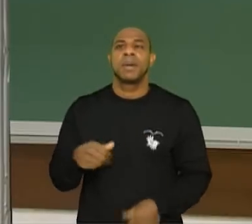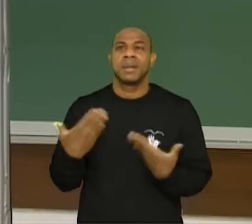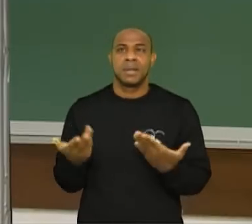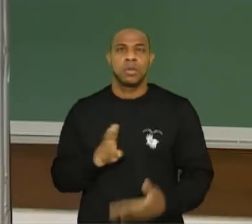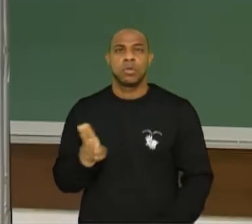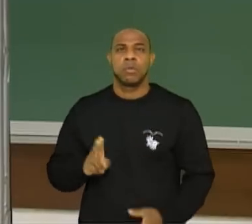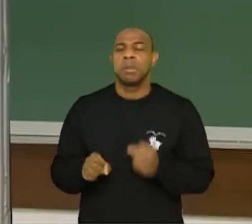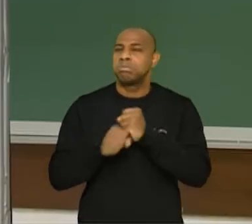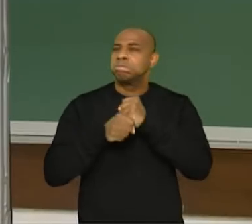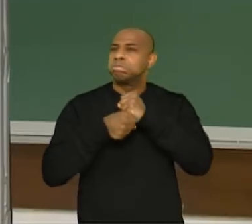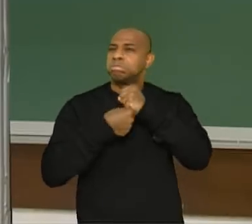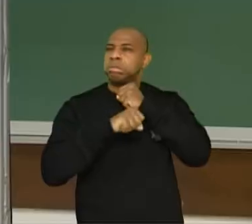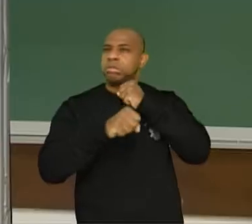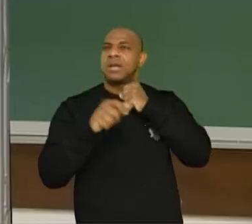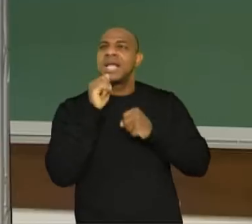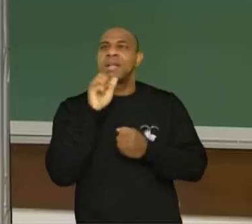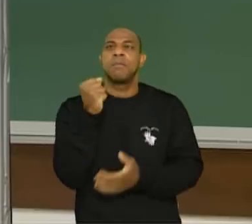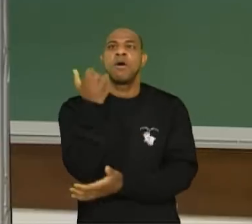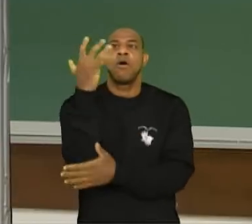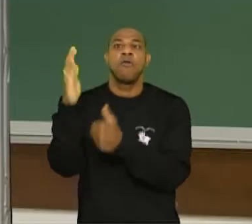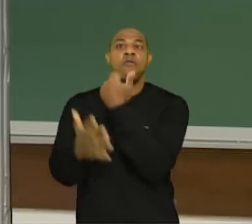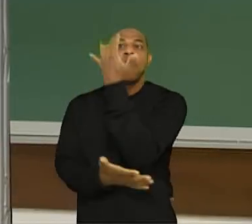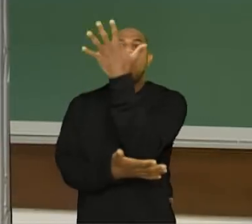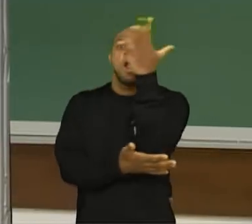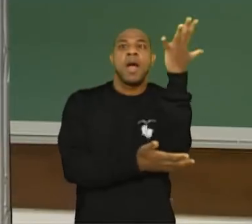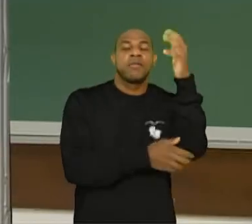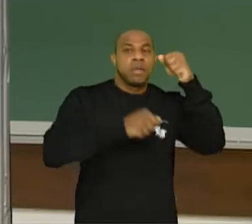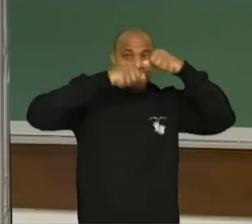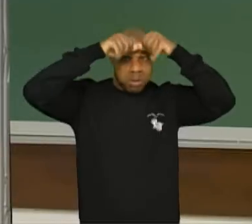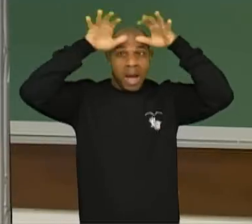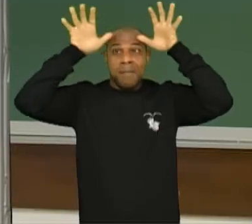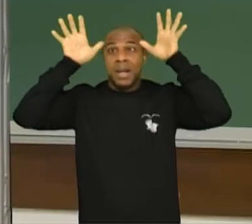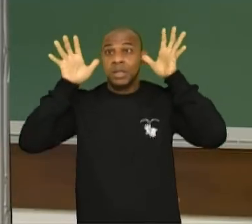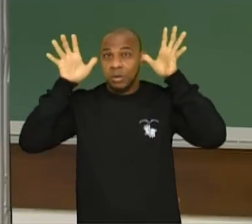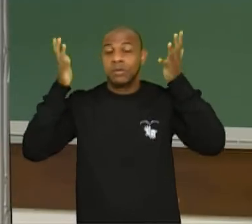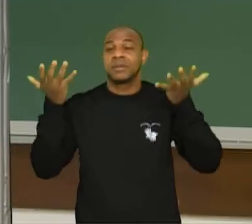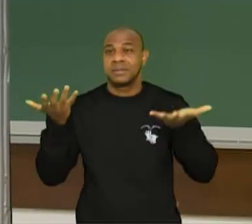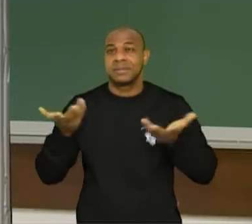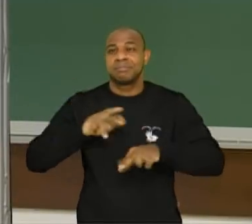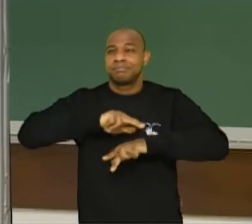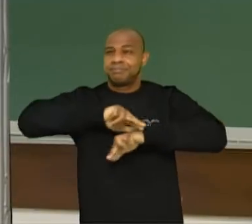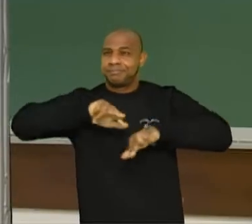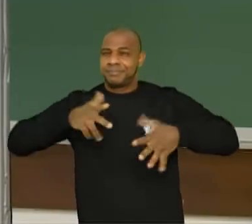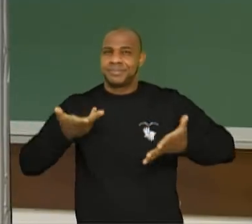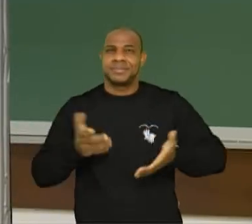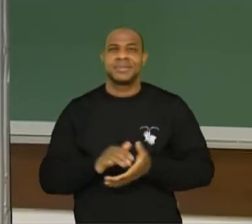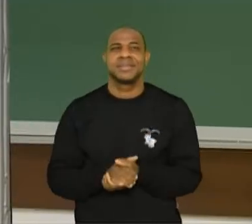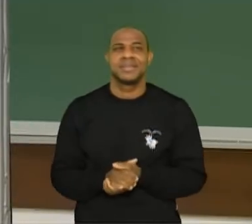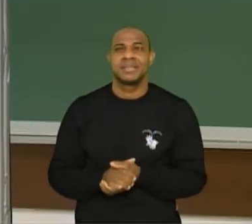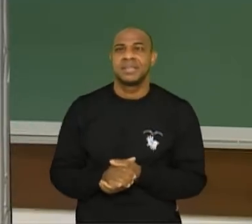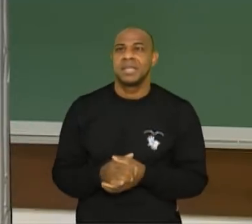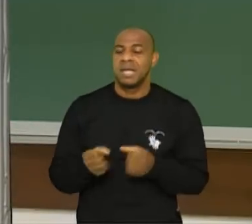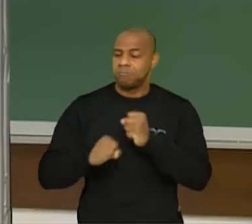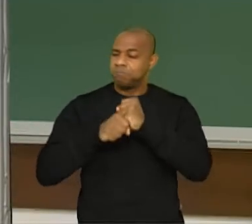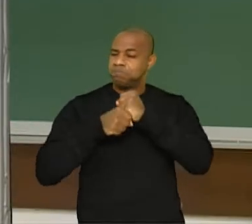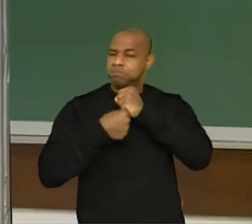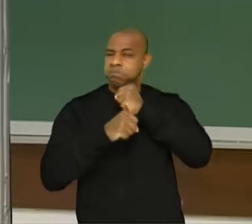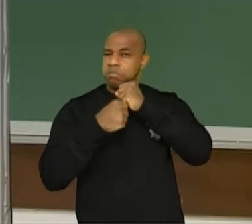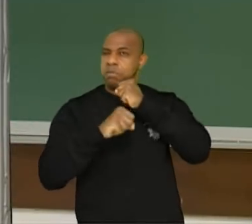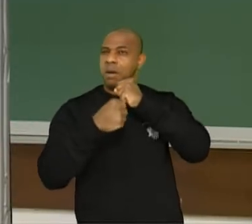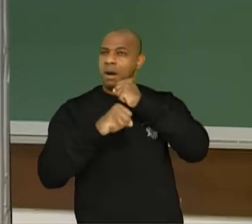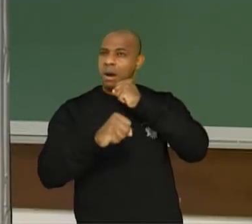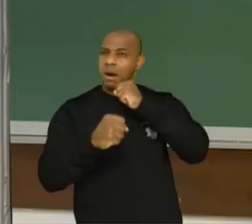Então, bioma floresta amazônica, bioma mata atlântica, né? Uma coisa mais uniforme, são ecossistemas gigantescos, né?